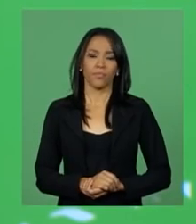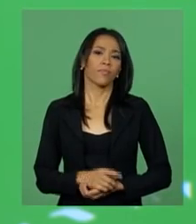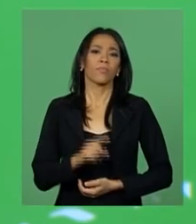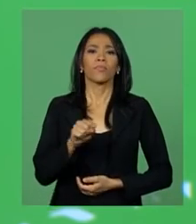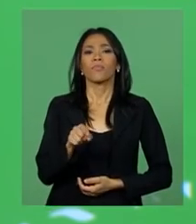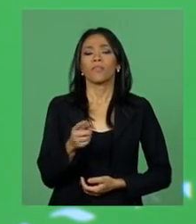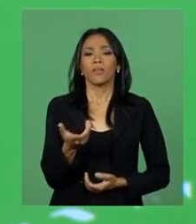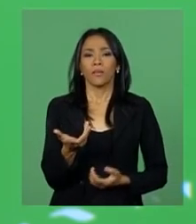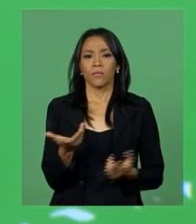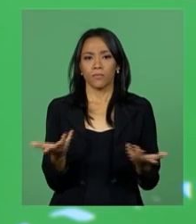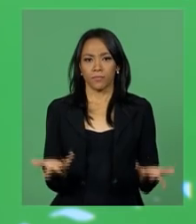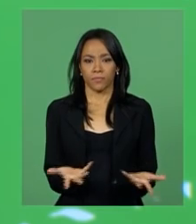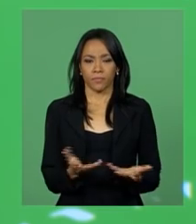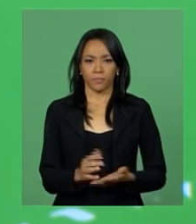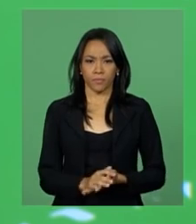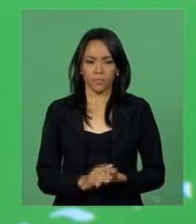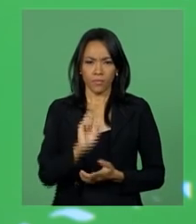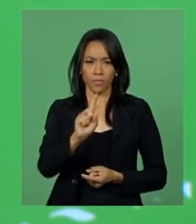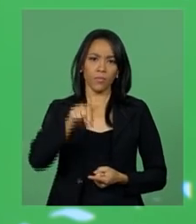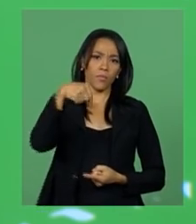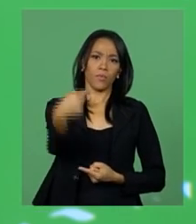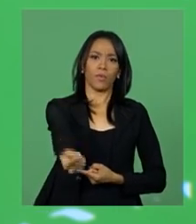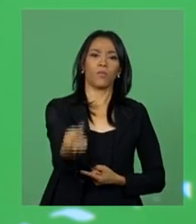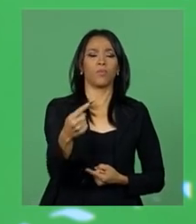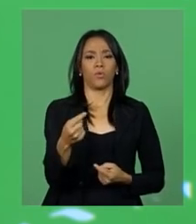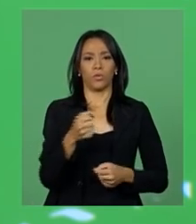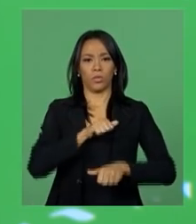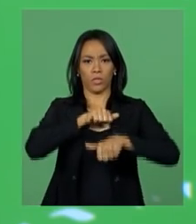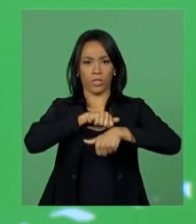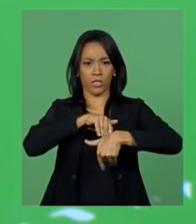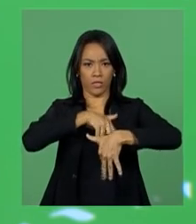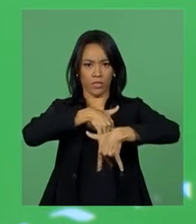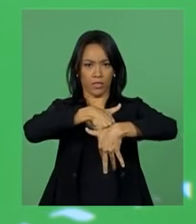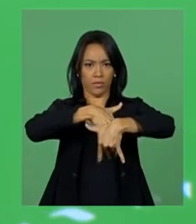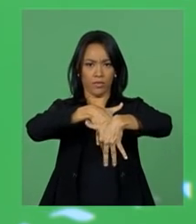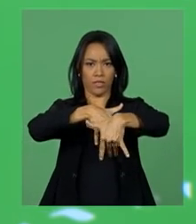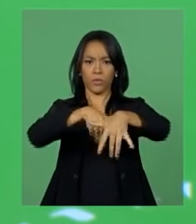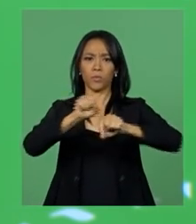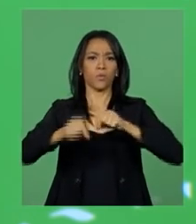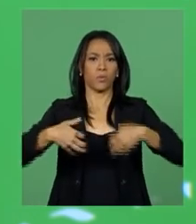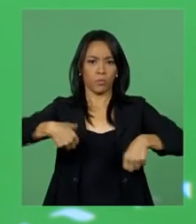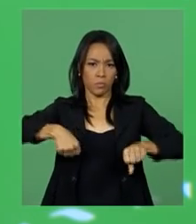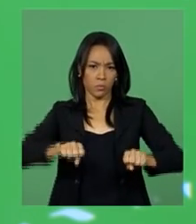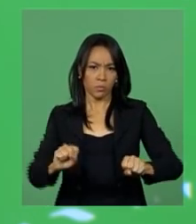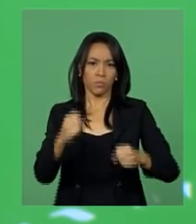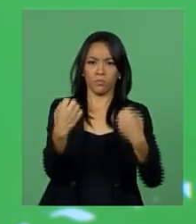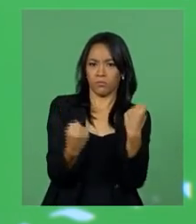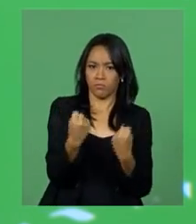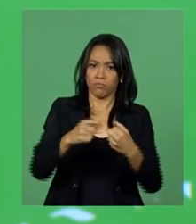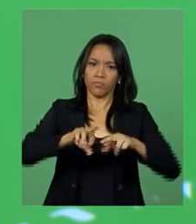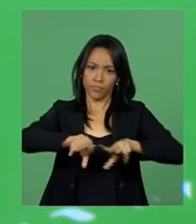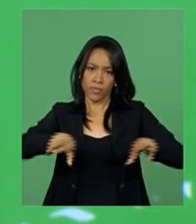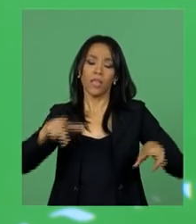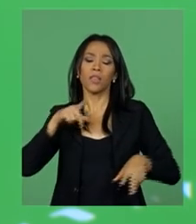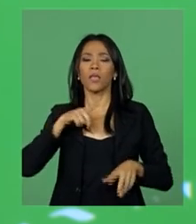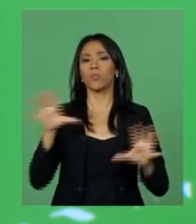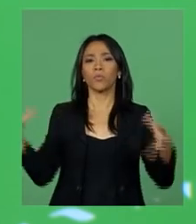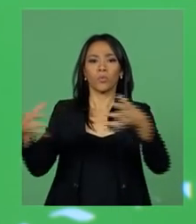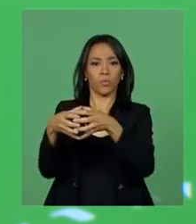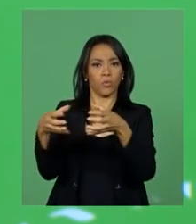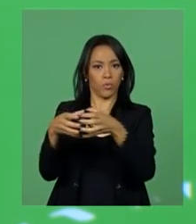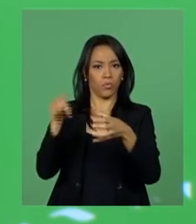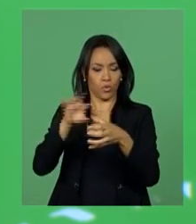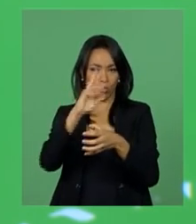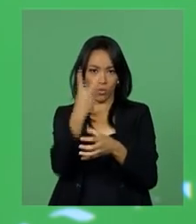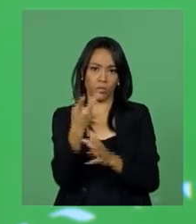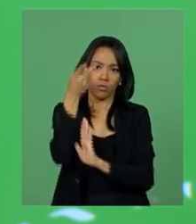Imbel. Né? Em seguida, no desfile motorizado, nós temos o destaque para as viaturas dos dois